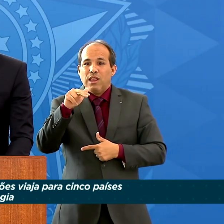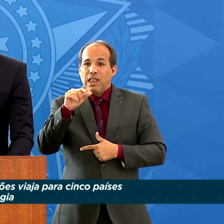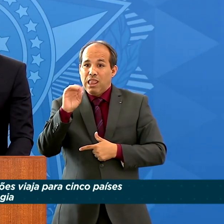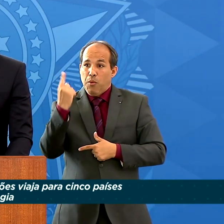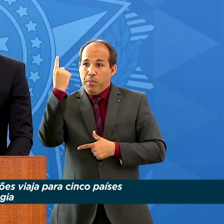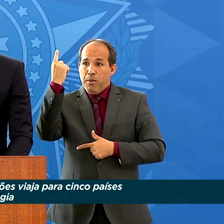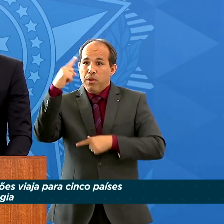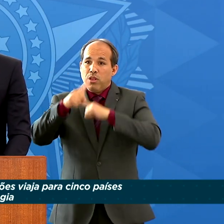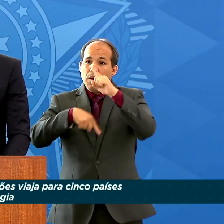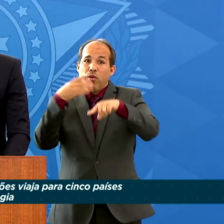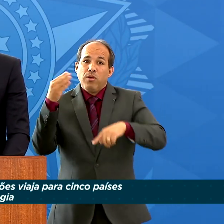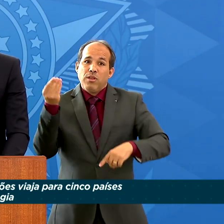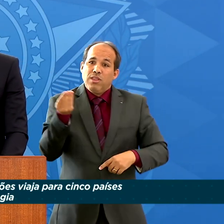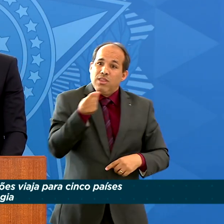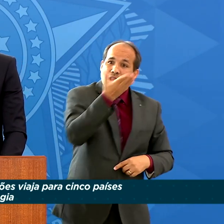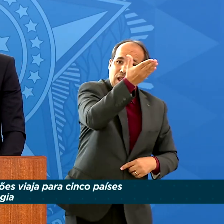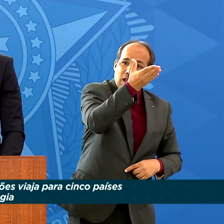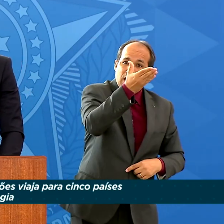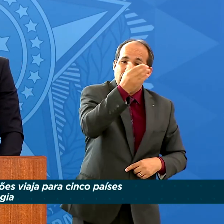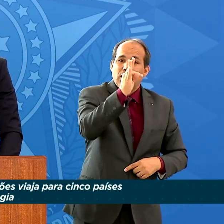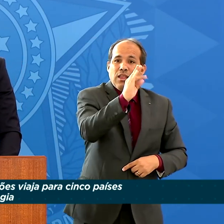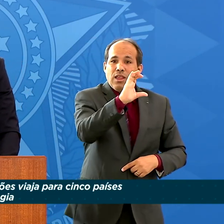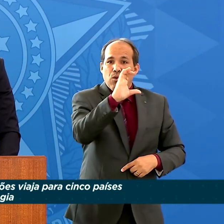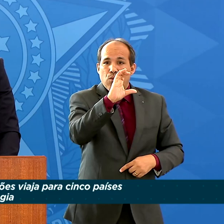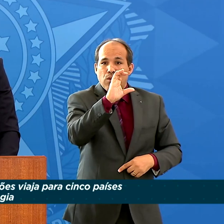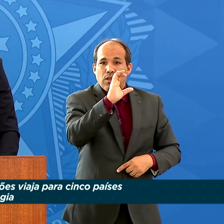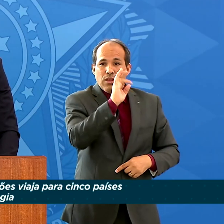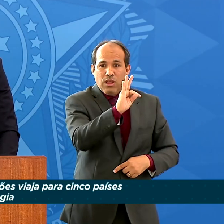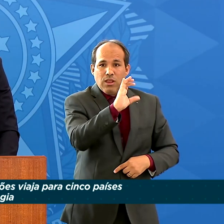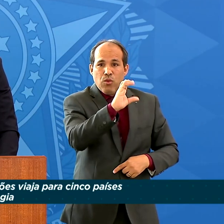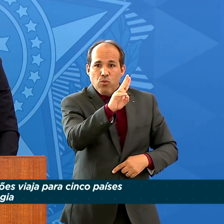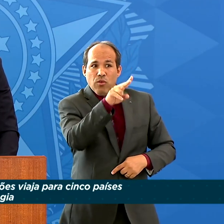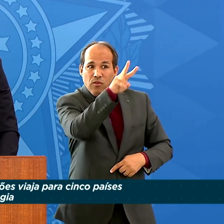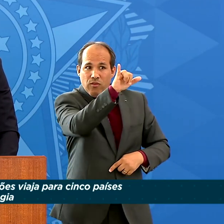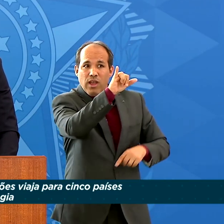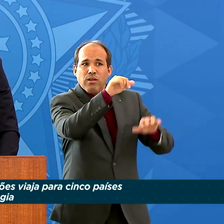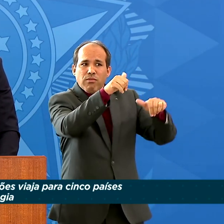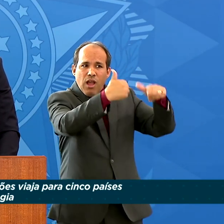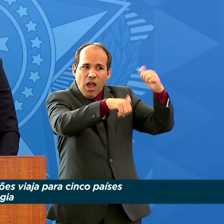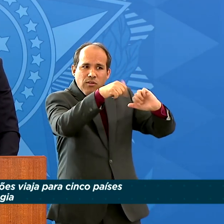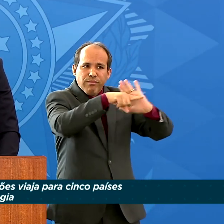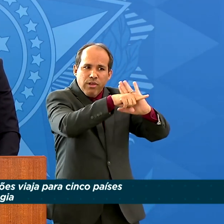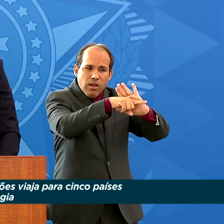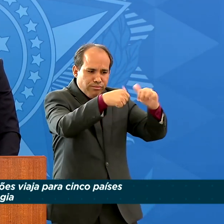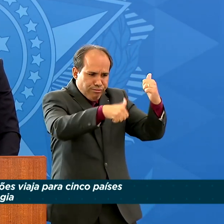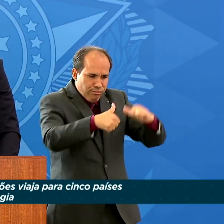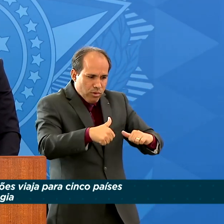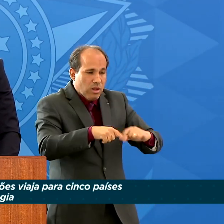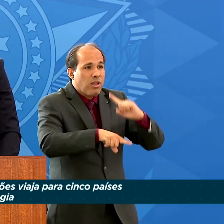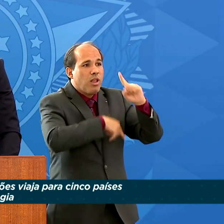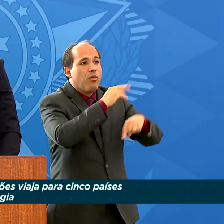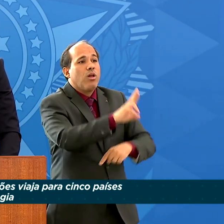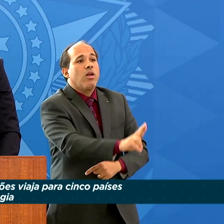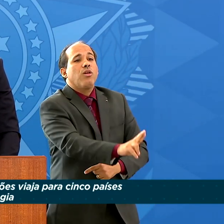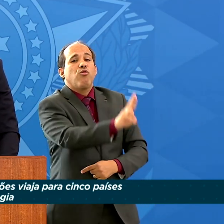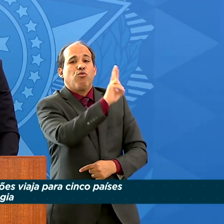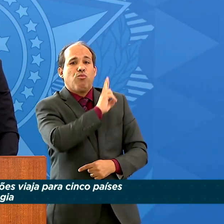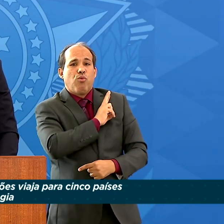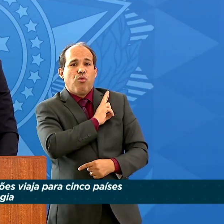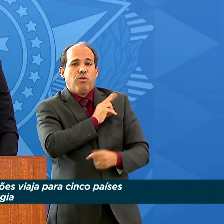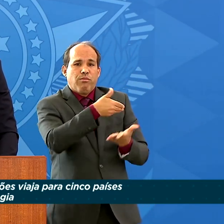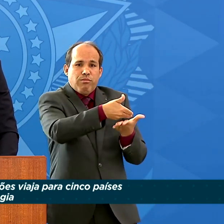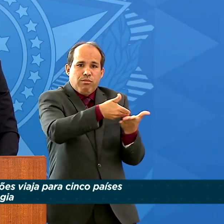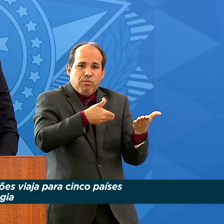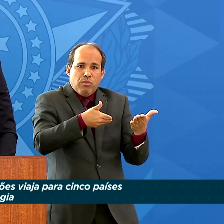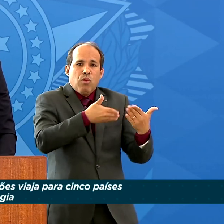tem até 150 dias para apreciar e retornar o